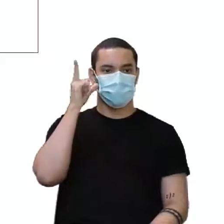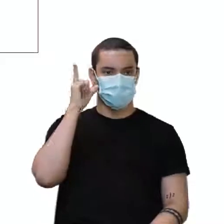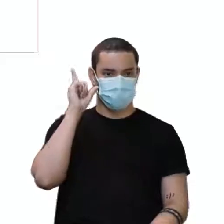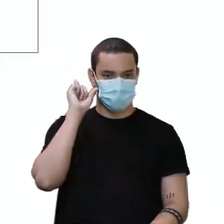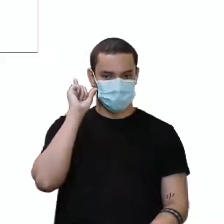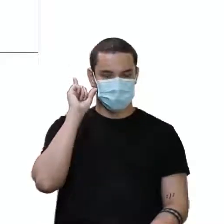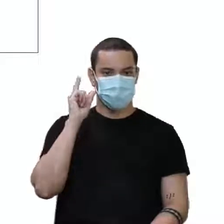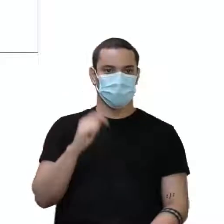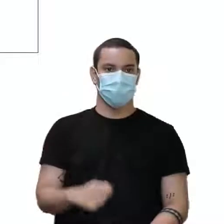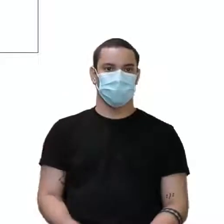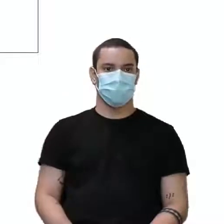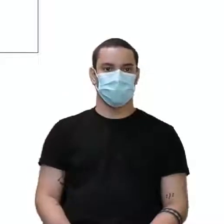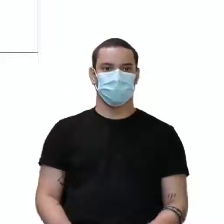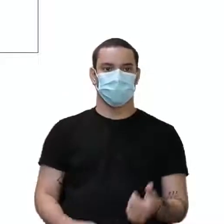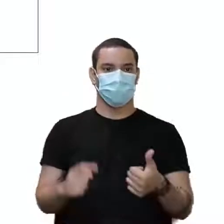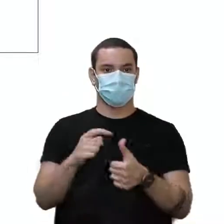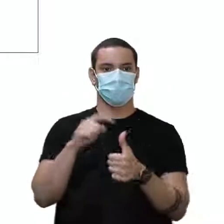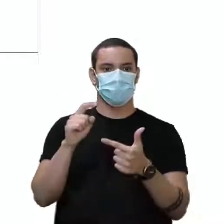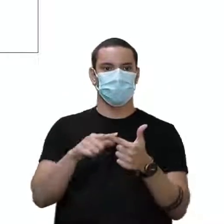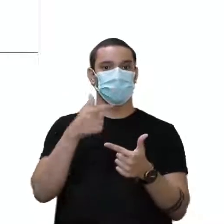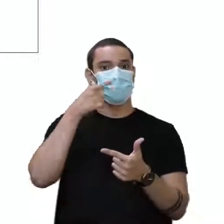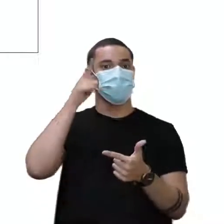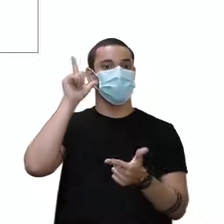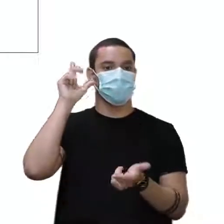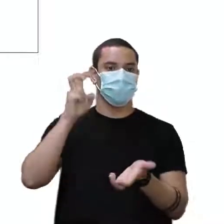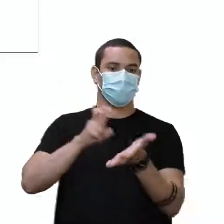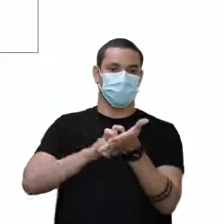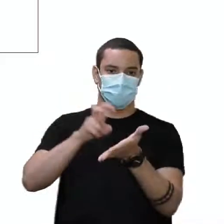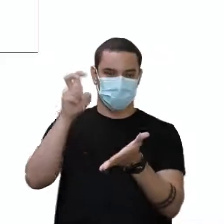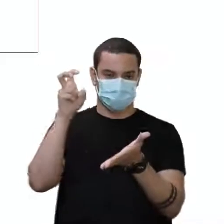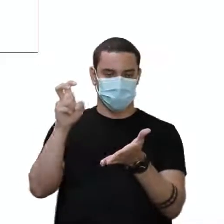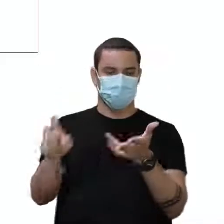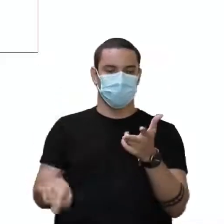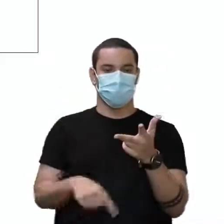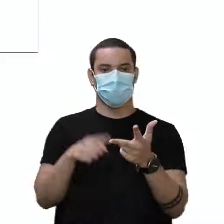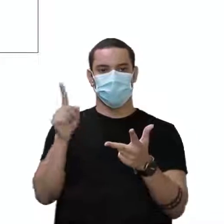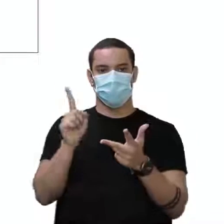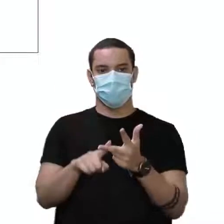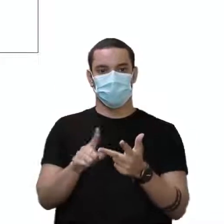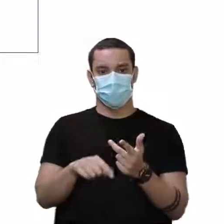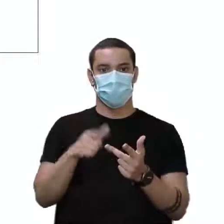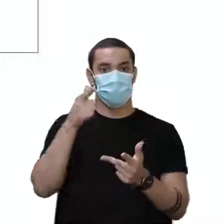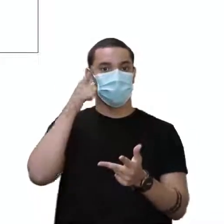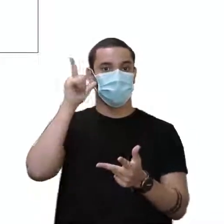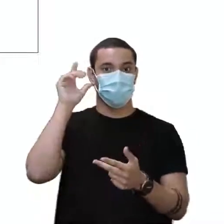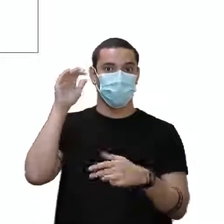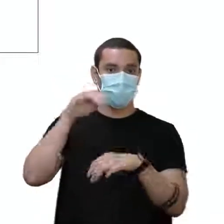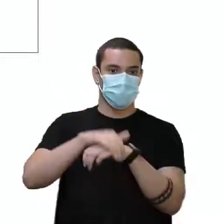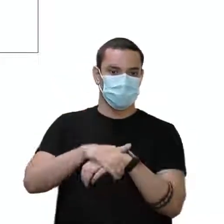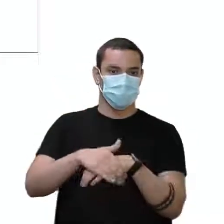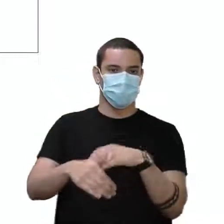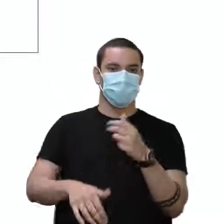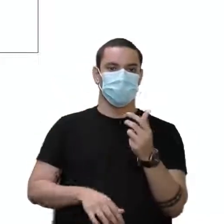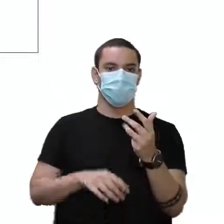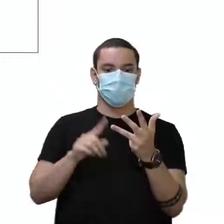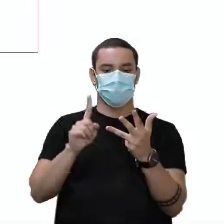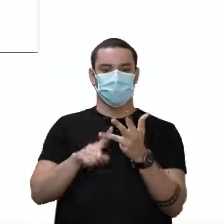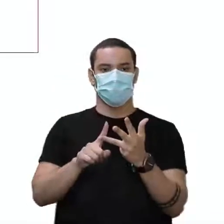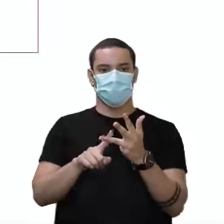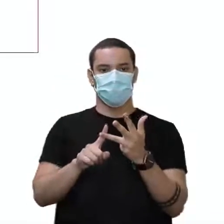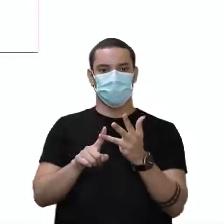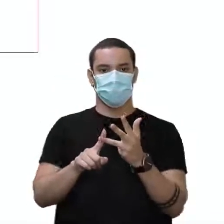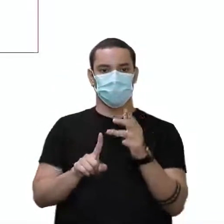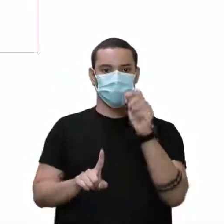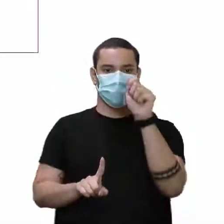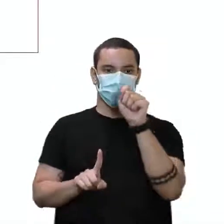ontem, usado no passado simples. Yesterday morning, ontem de manhã. Last night, ontem à noite. Ontem